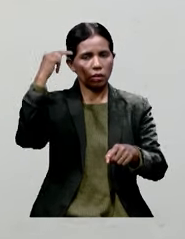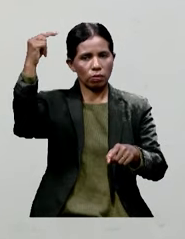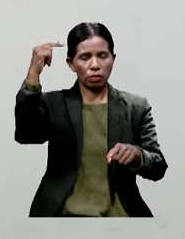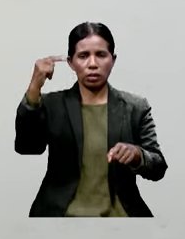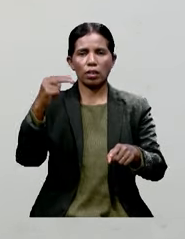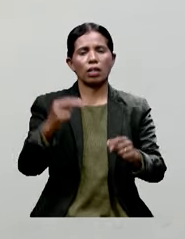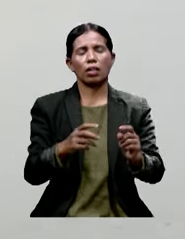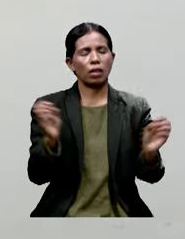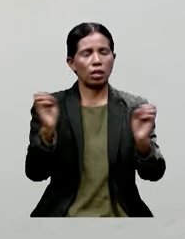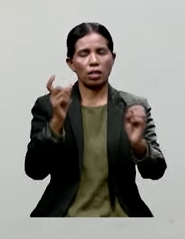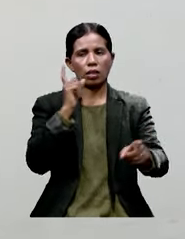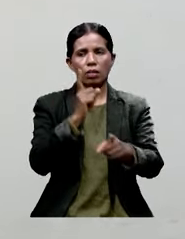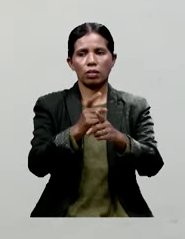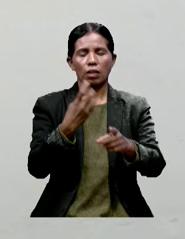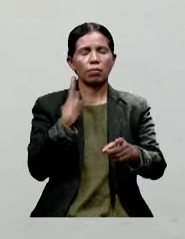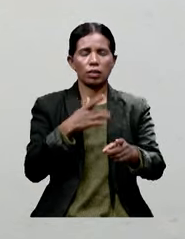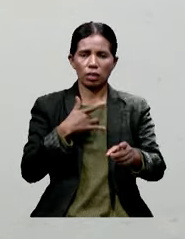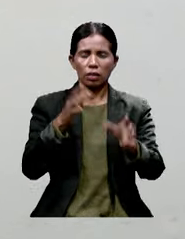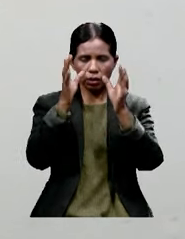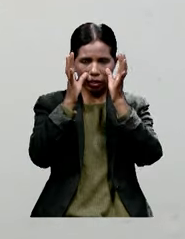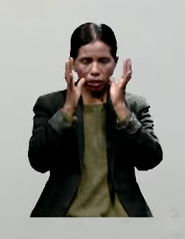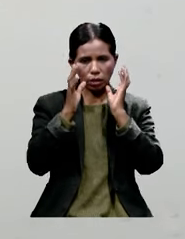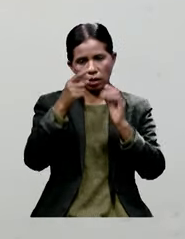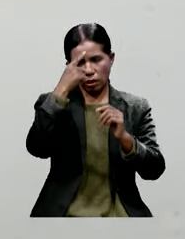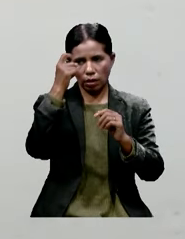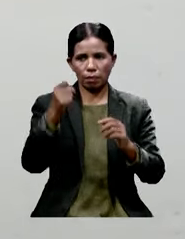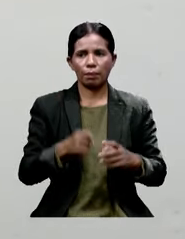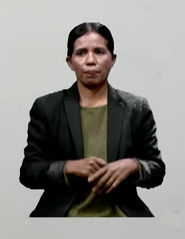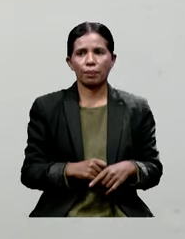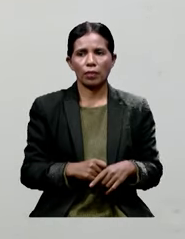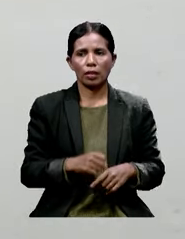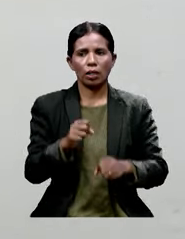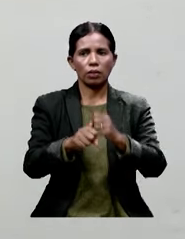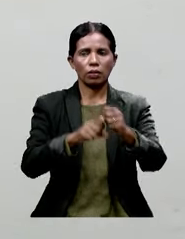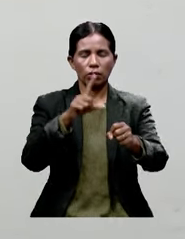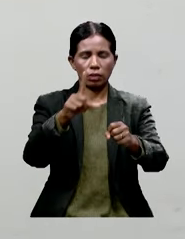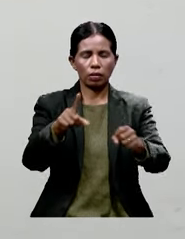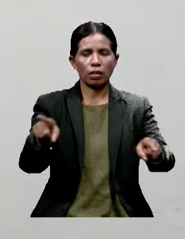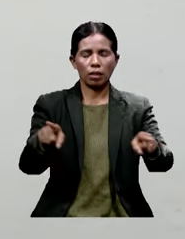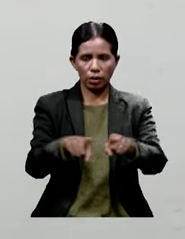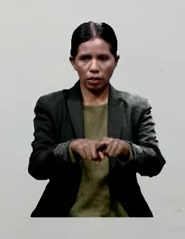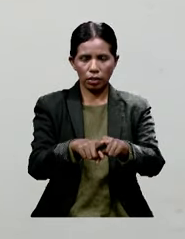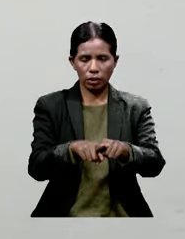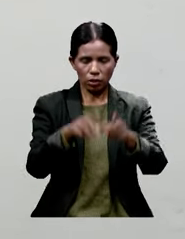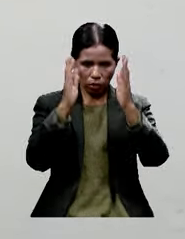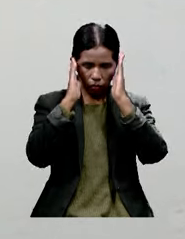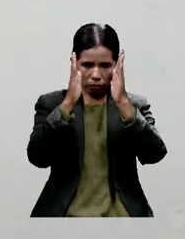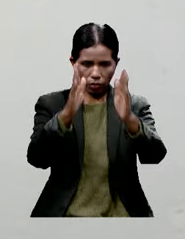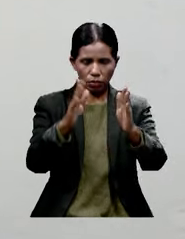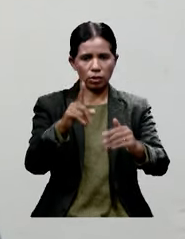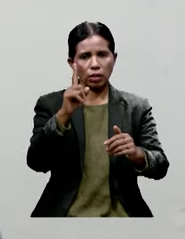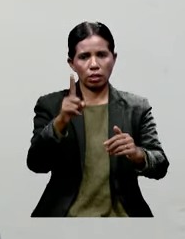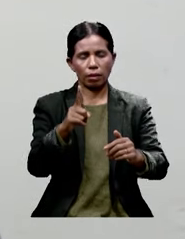na tristeza ida também sociedade civil a nesse pilar estratégico ida de bem